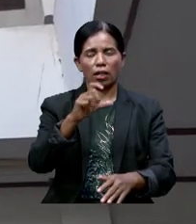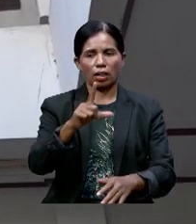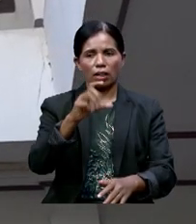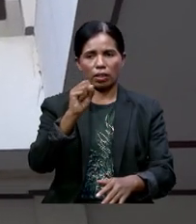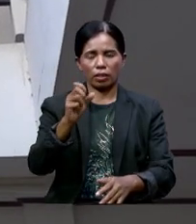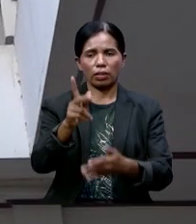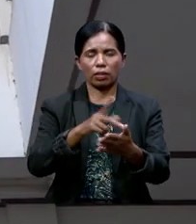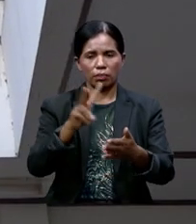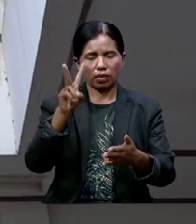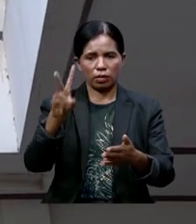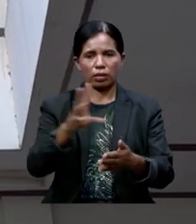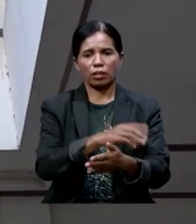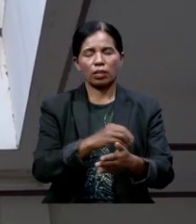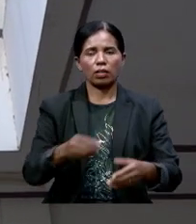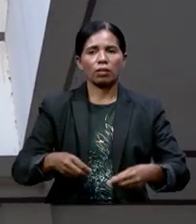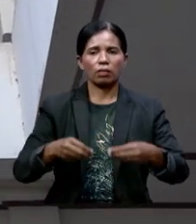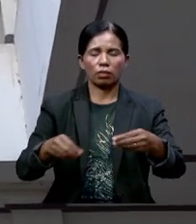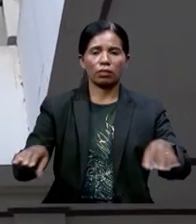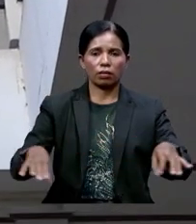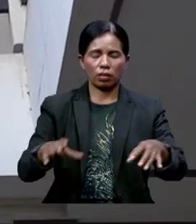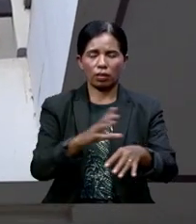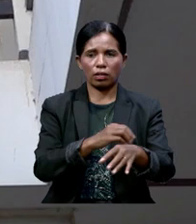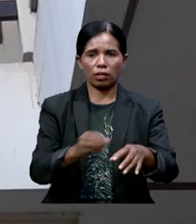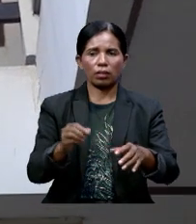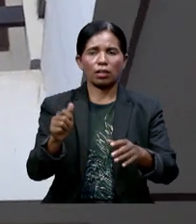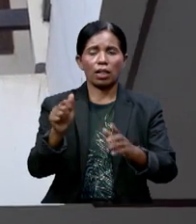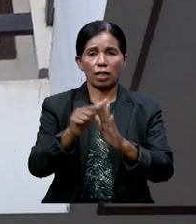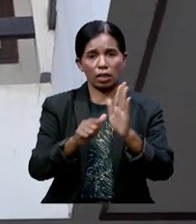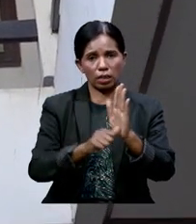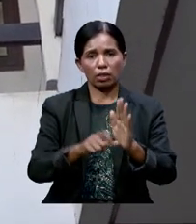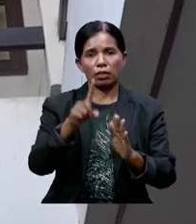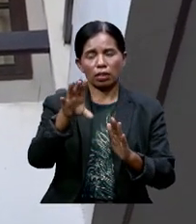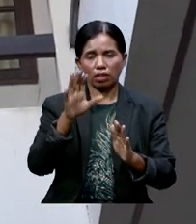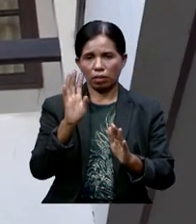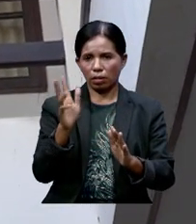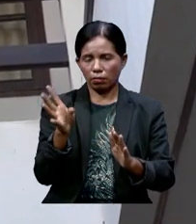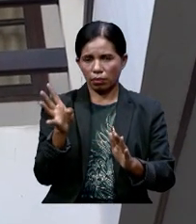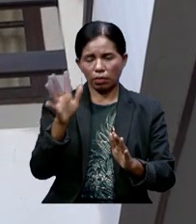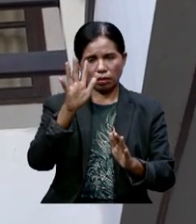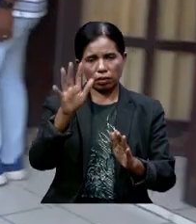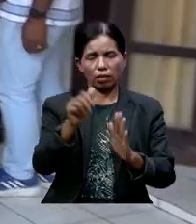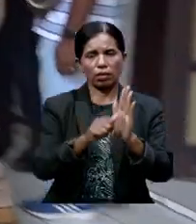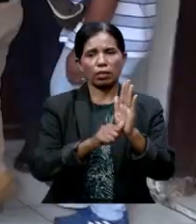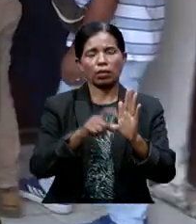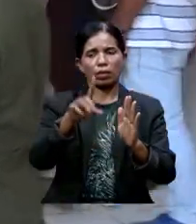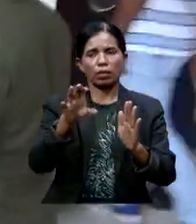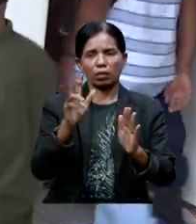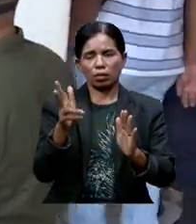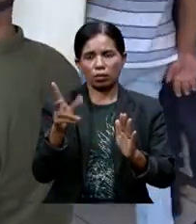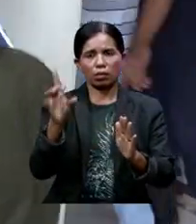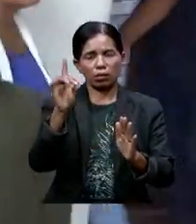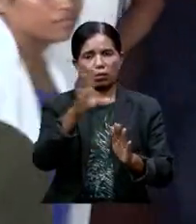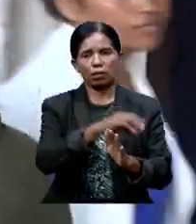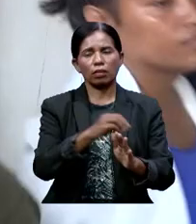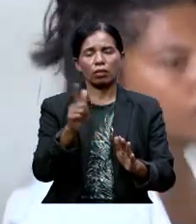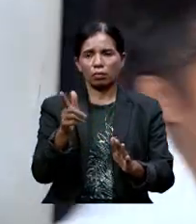rua, anexan ofensa corporal e artigo atusida hatlu resin lima, no atusida tolu resin valu, conjuga mos o artigo ruanu resin tolu no ruanu